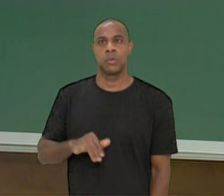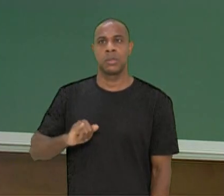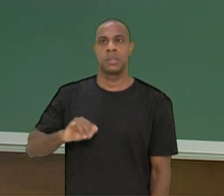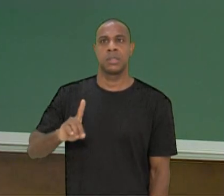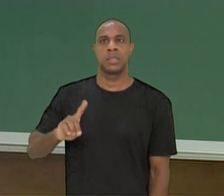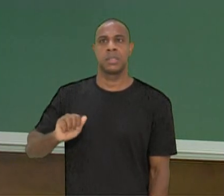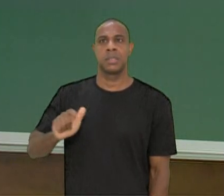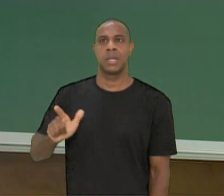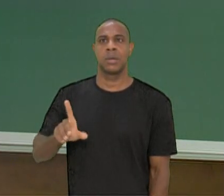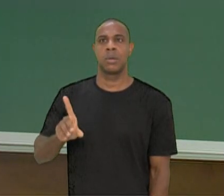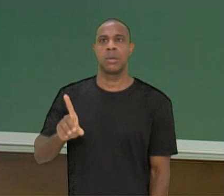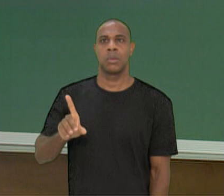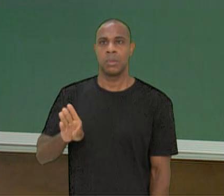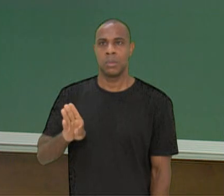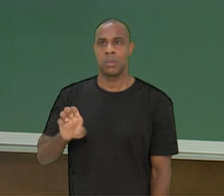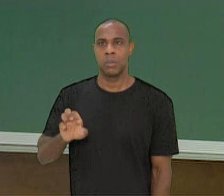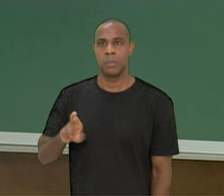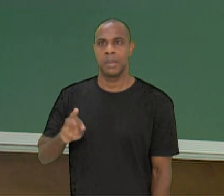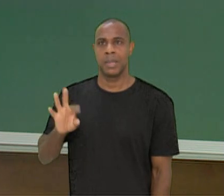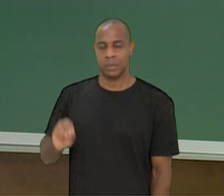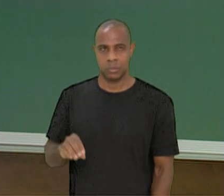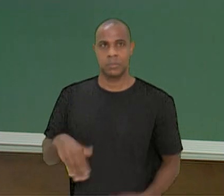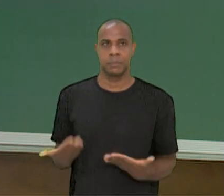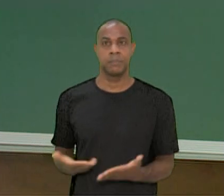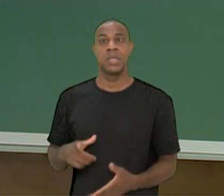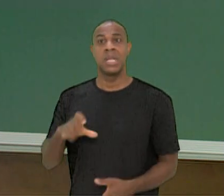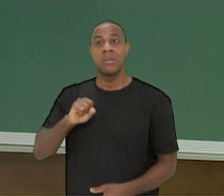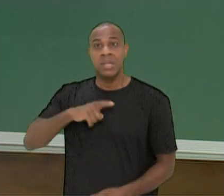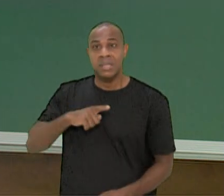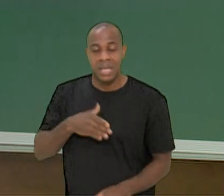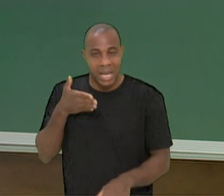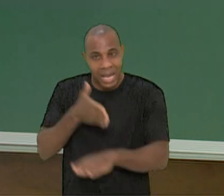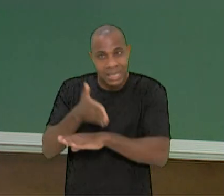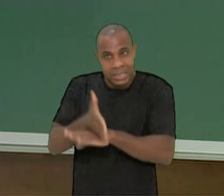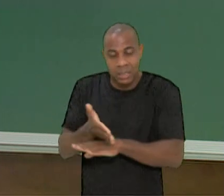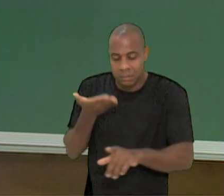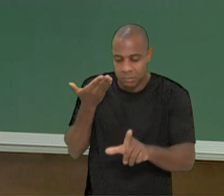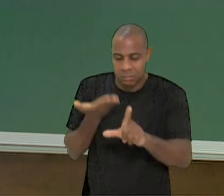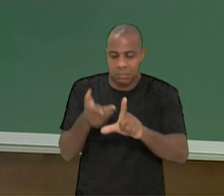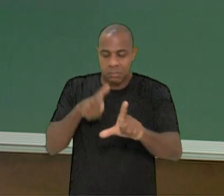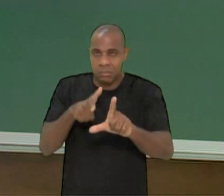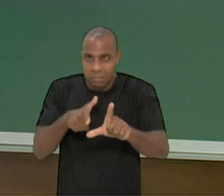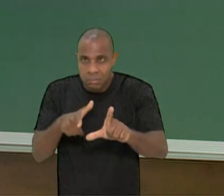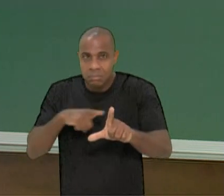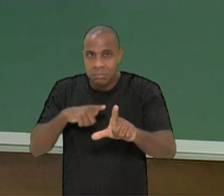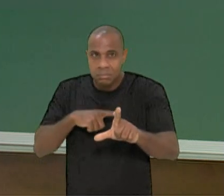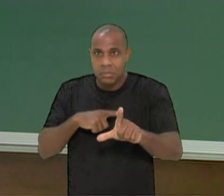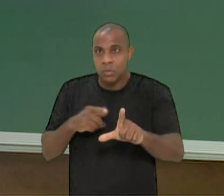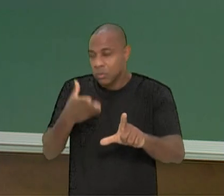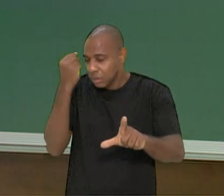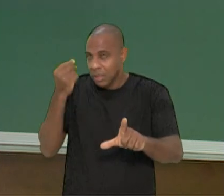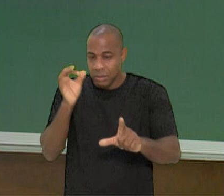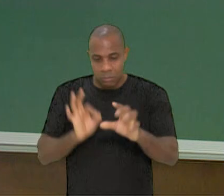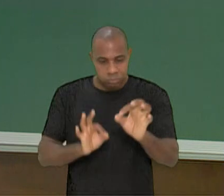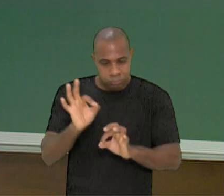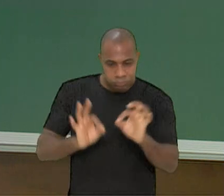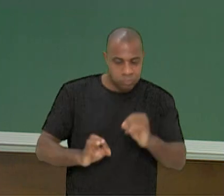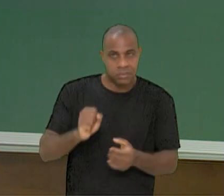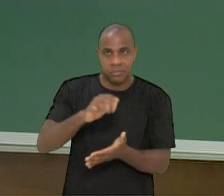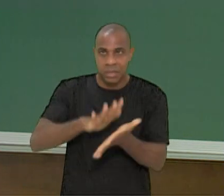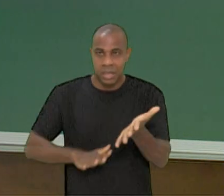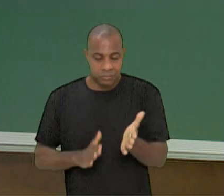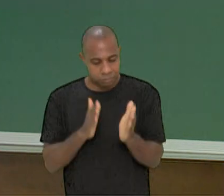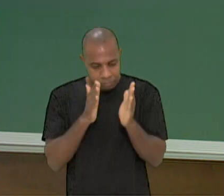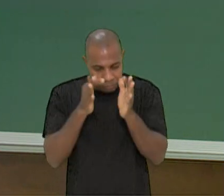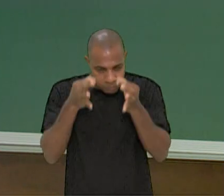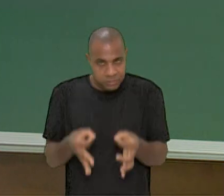Se você tem acesso às plataformas, né, o Google Classroom, o Google Meet, não esqueça de deixar suas atividades em ordem, fazer a atividade que